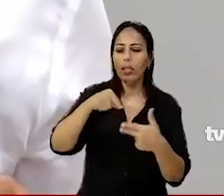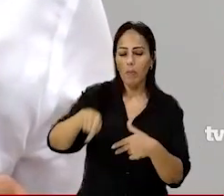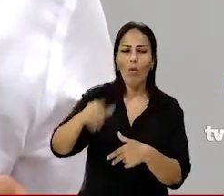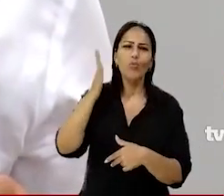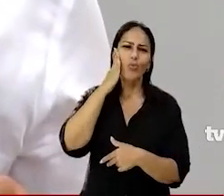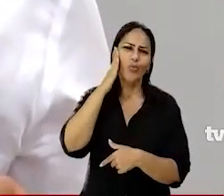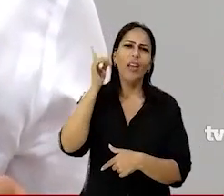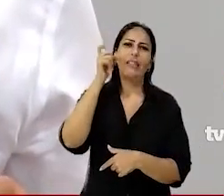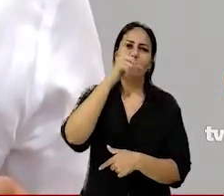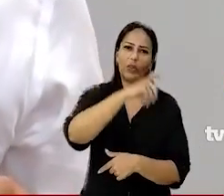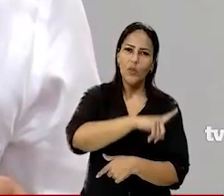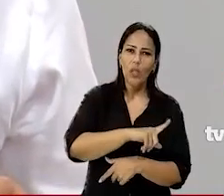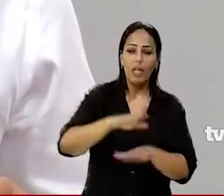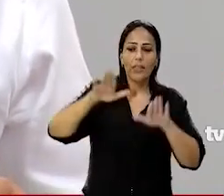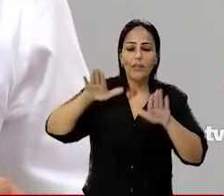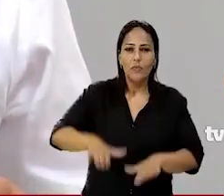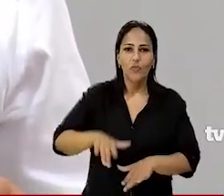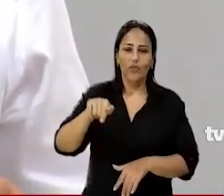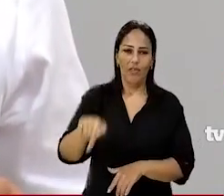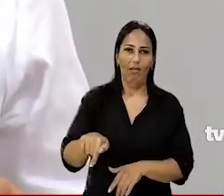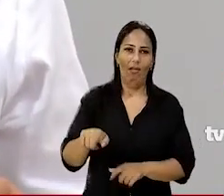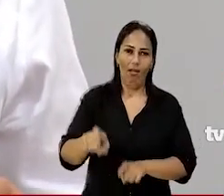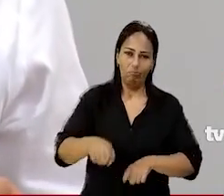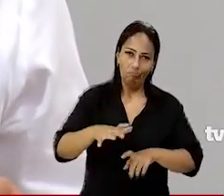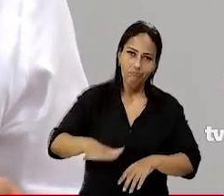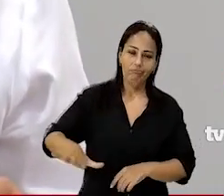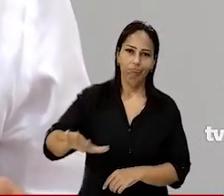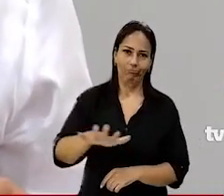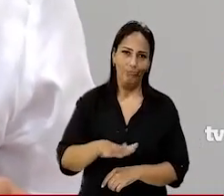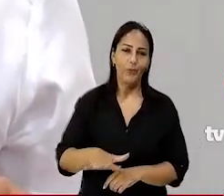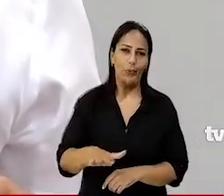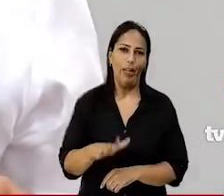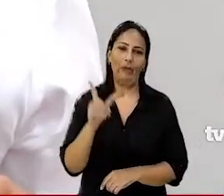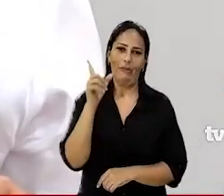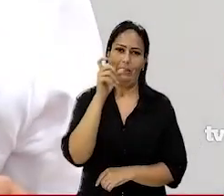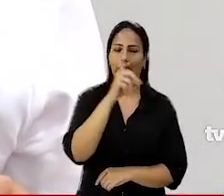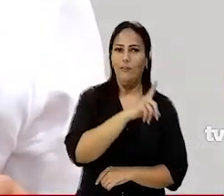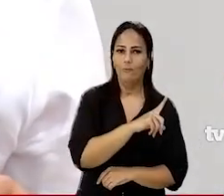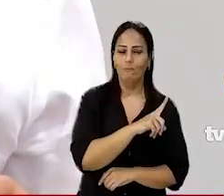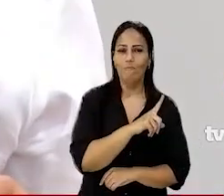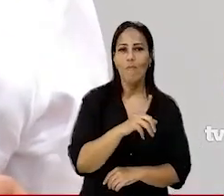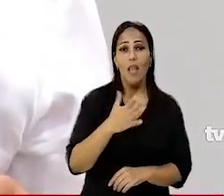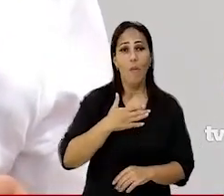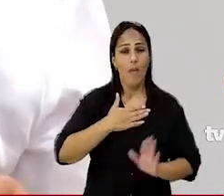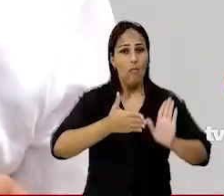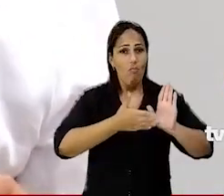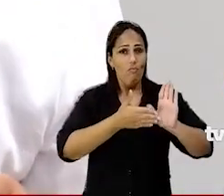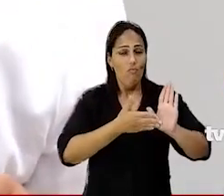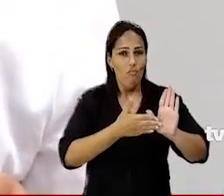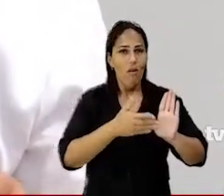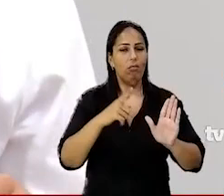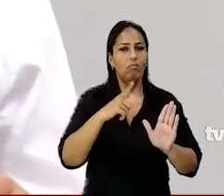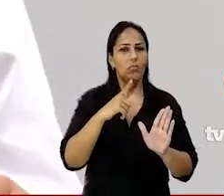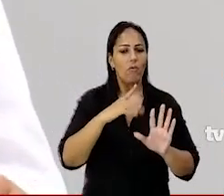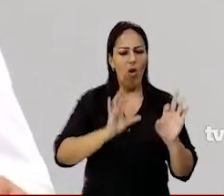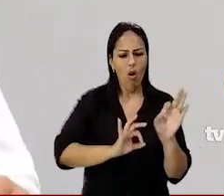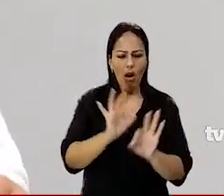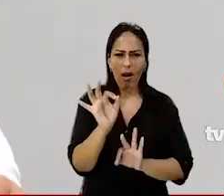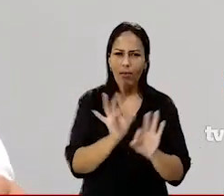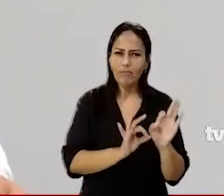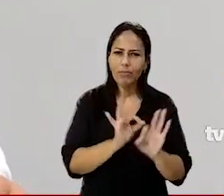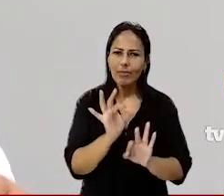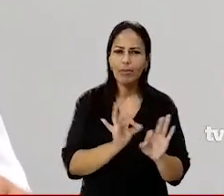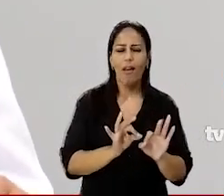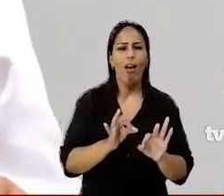do homem do campo de permanecer na zona rural. Então, o nosso plano de metas, que foi construído de